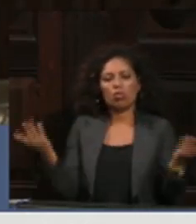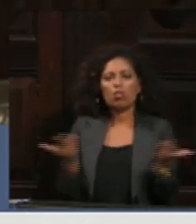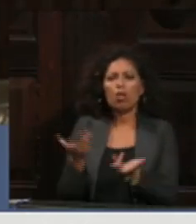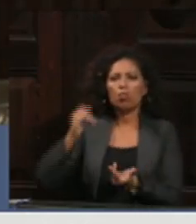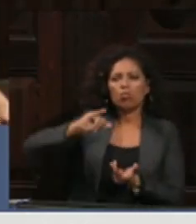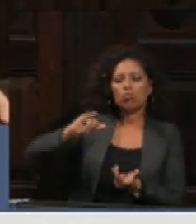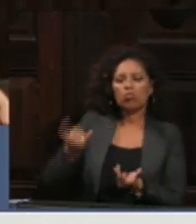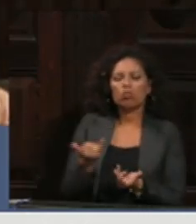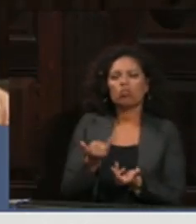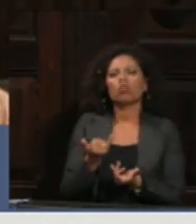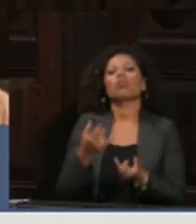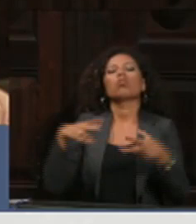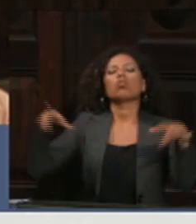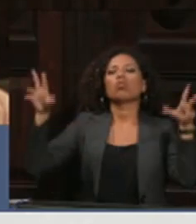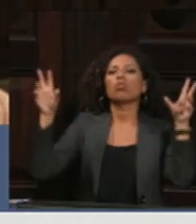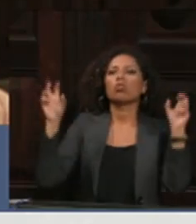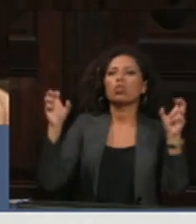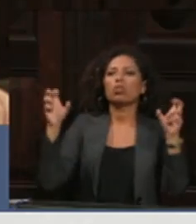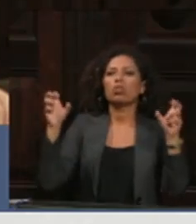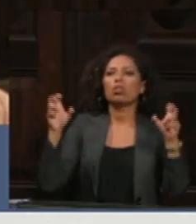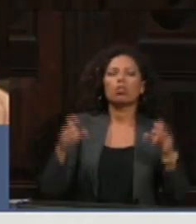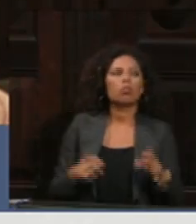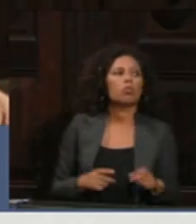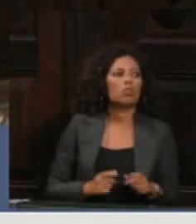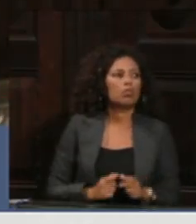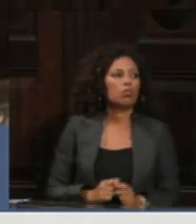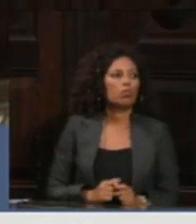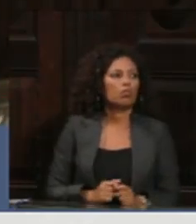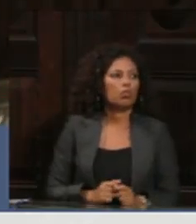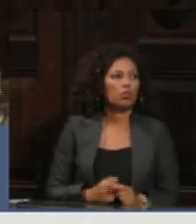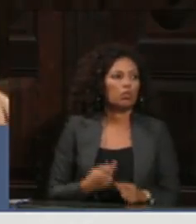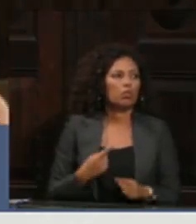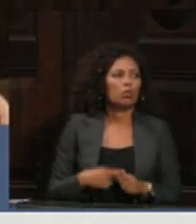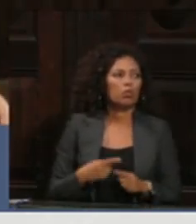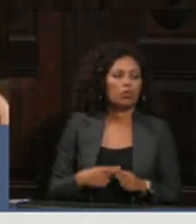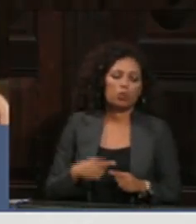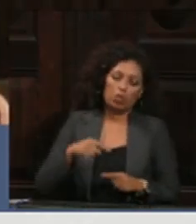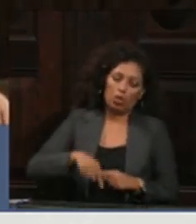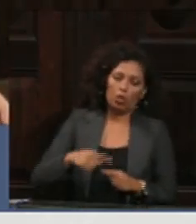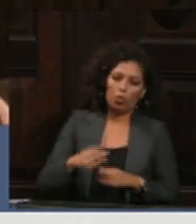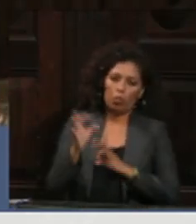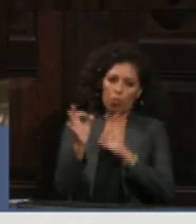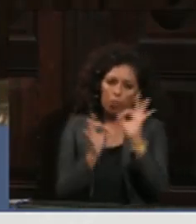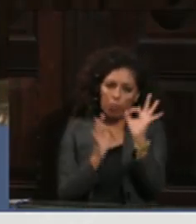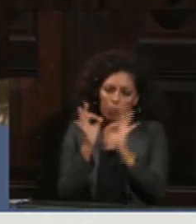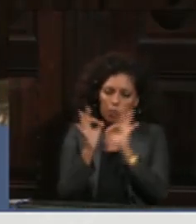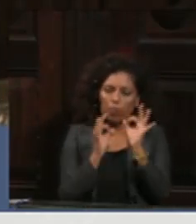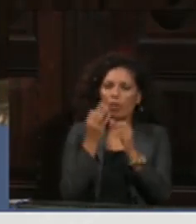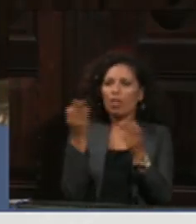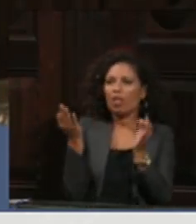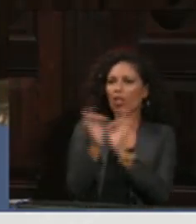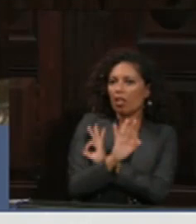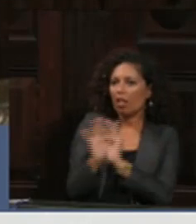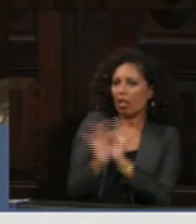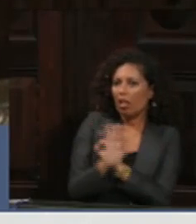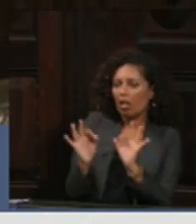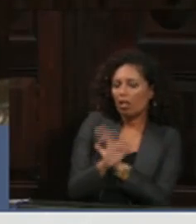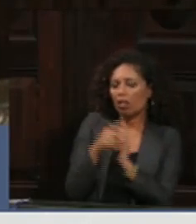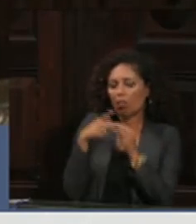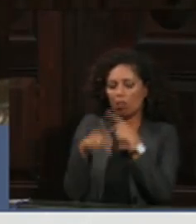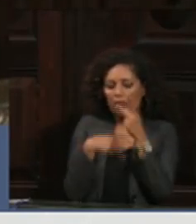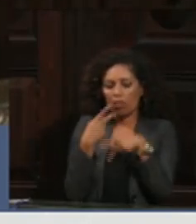oportunidade, deputada Marta Rocha, porque isso não estava no script, foi só uma introdução,